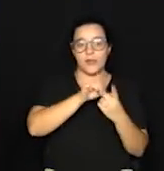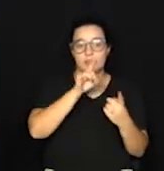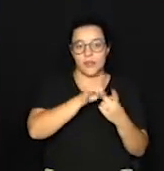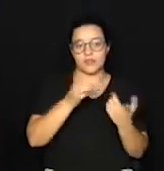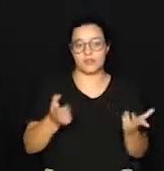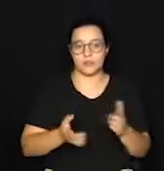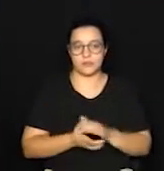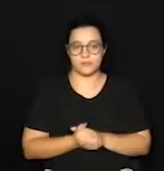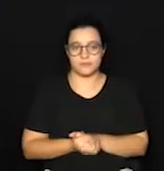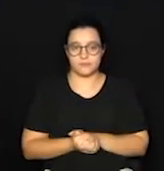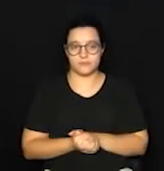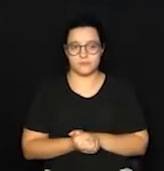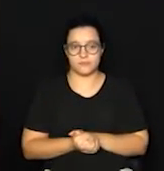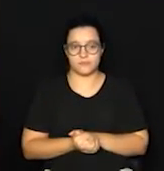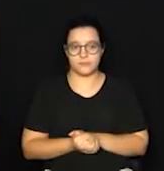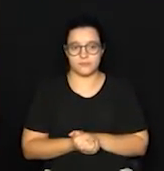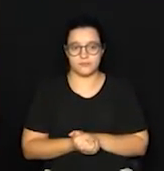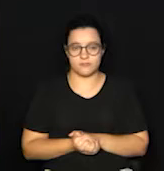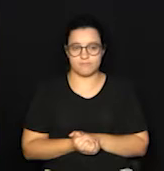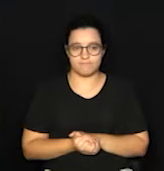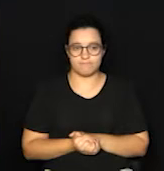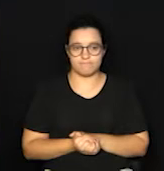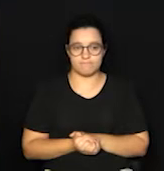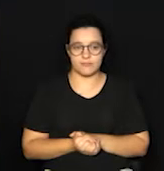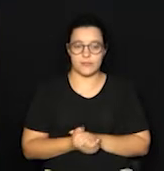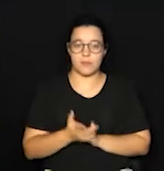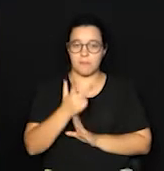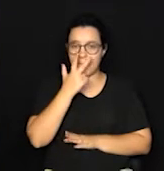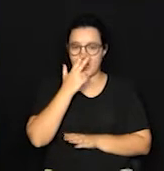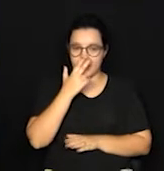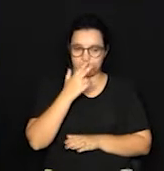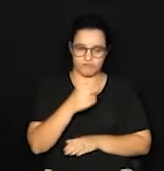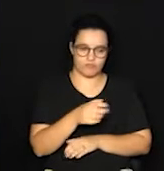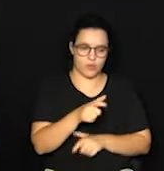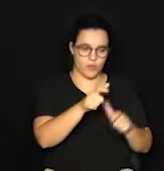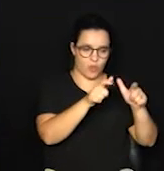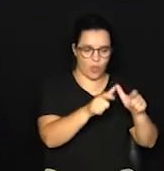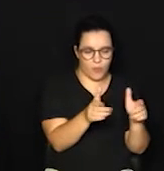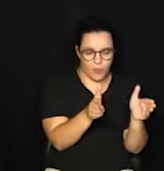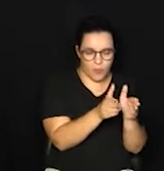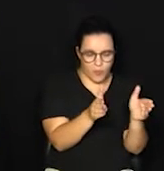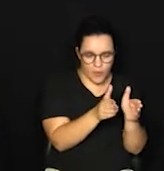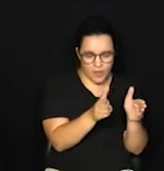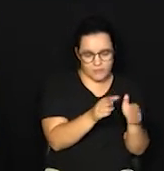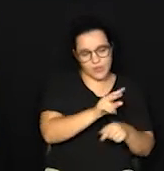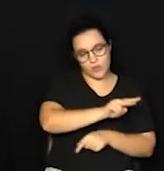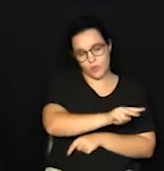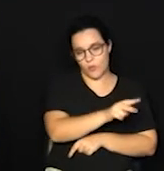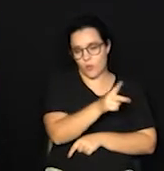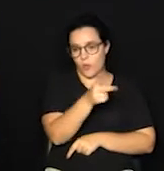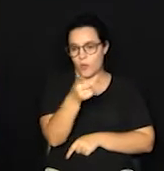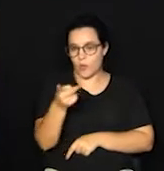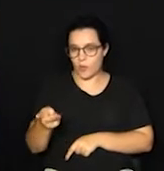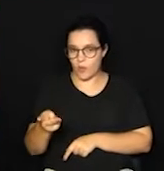população. Na verdade, o que nós tivemos foi a transposição do que era a UPA, que nós chamamos de UPA Anchieta velha,